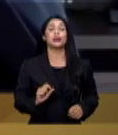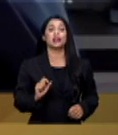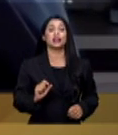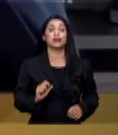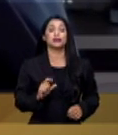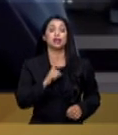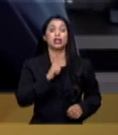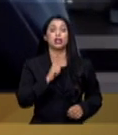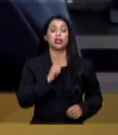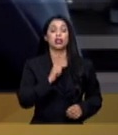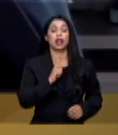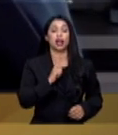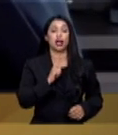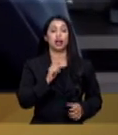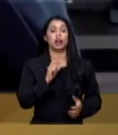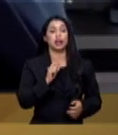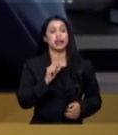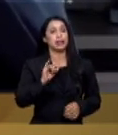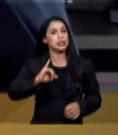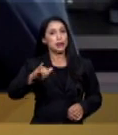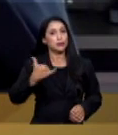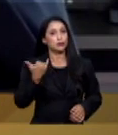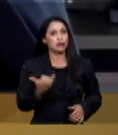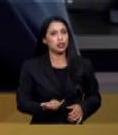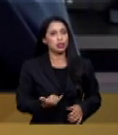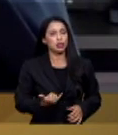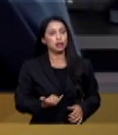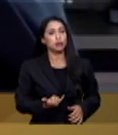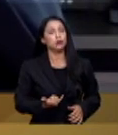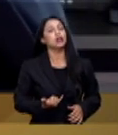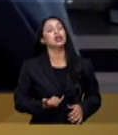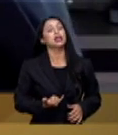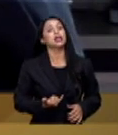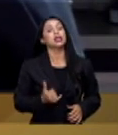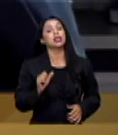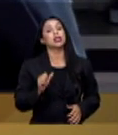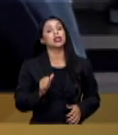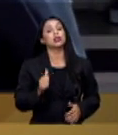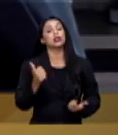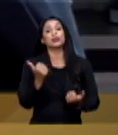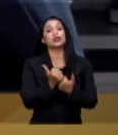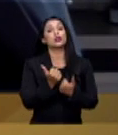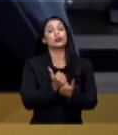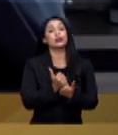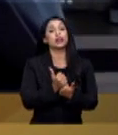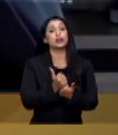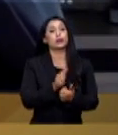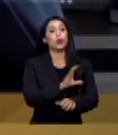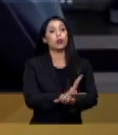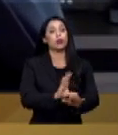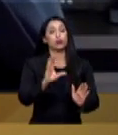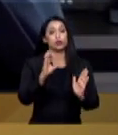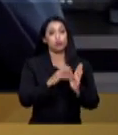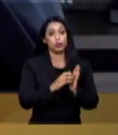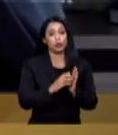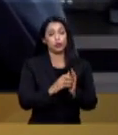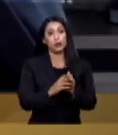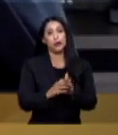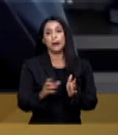o artifício da contratação temporária em lugar do concurso público. E aí depois ainda sobreveio uma lei